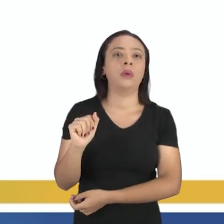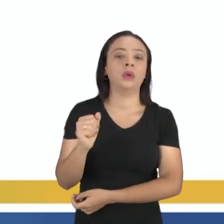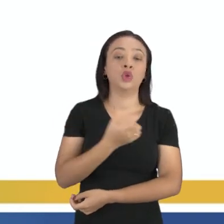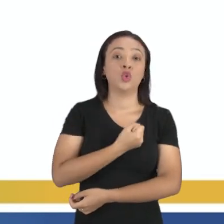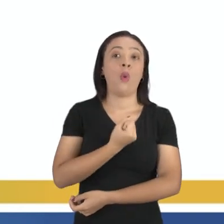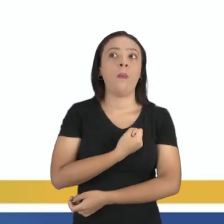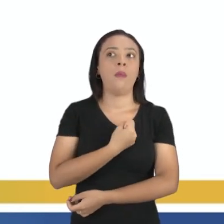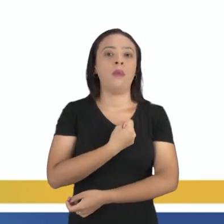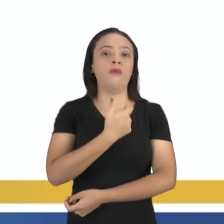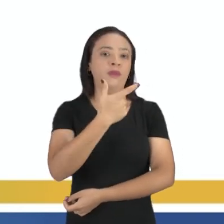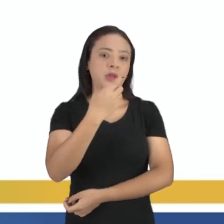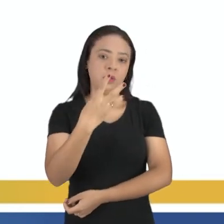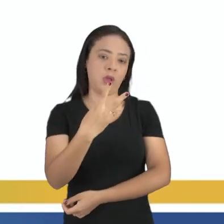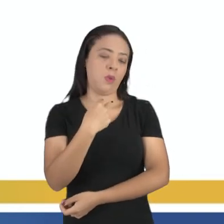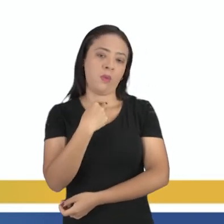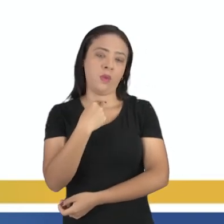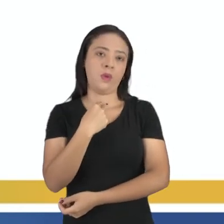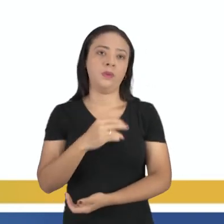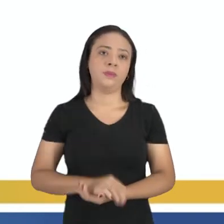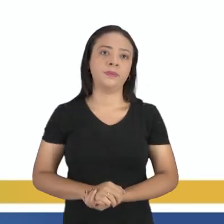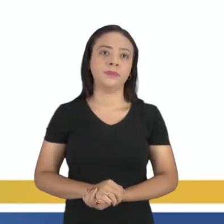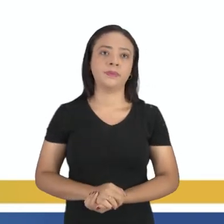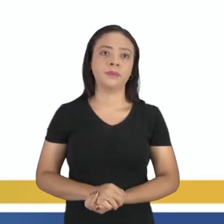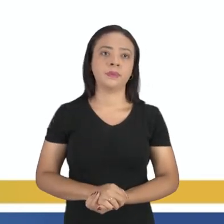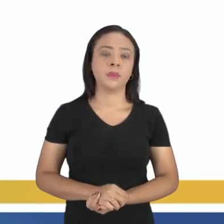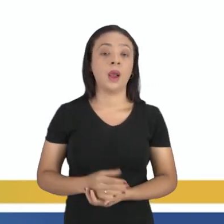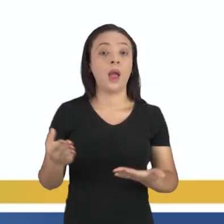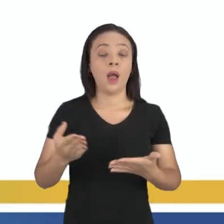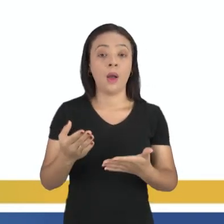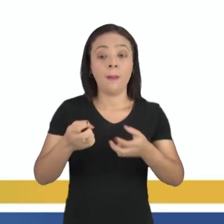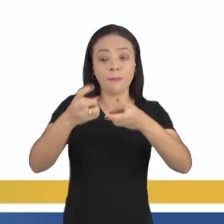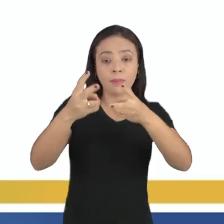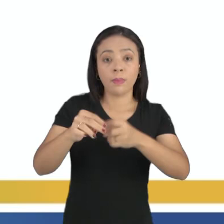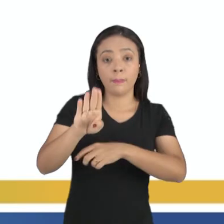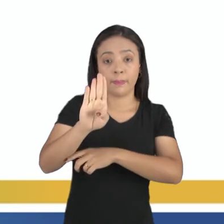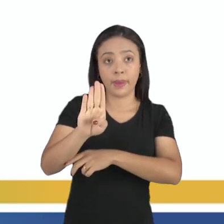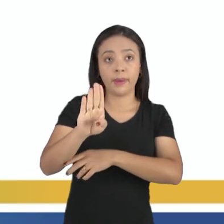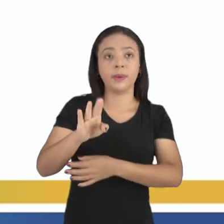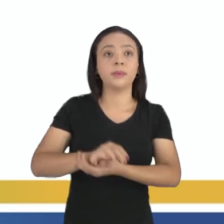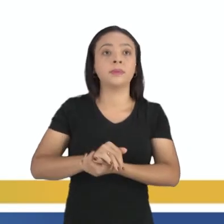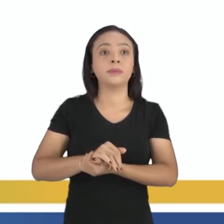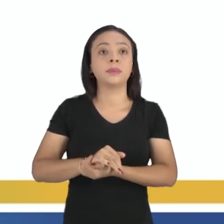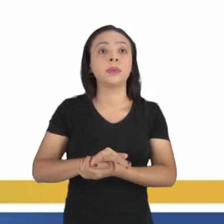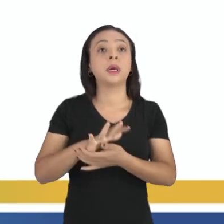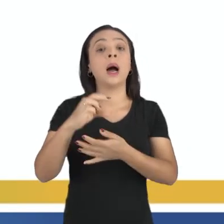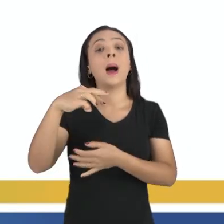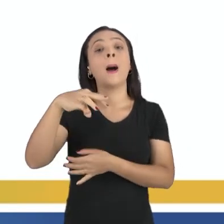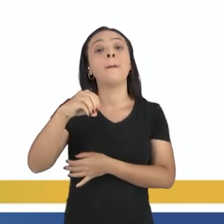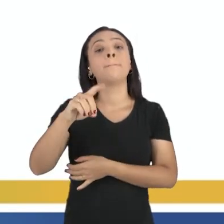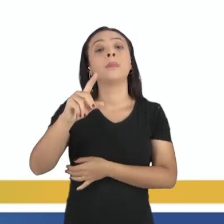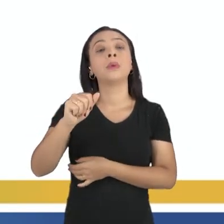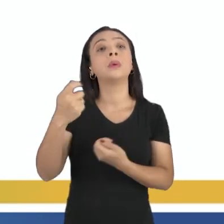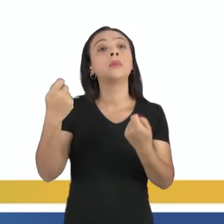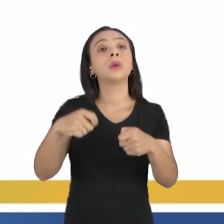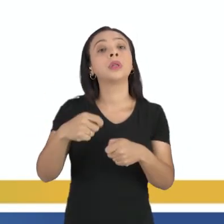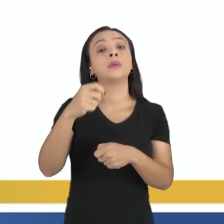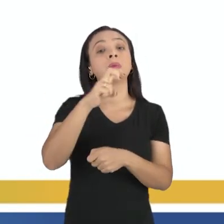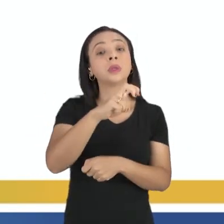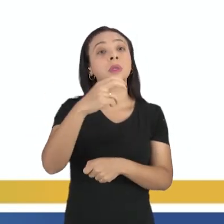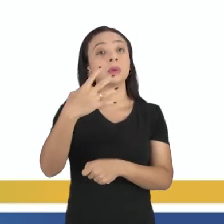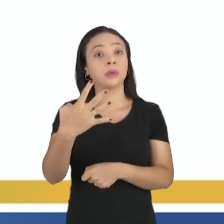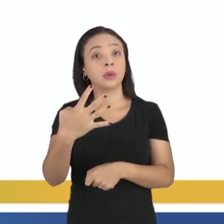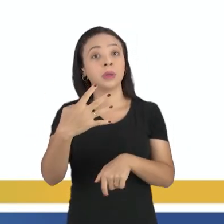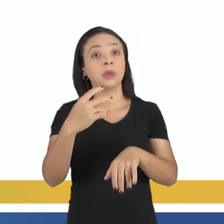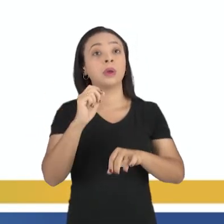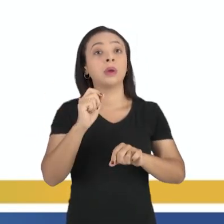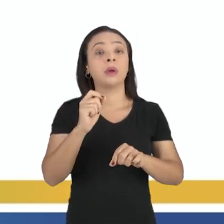número 23, certo? Então vamos analisar a alternativa B. A moda pode ser 54, dependendo